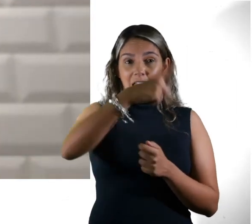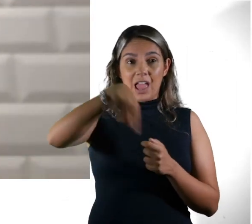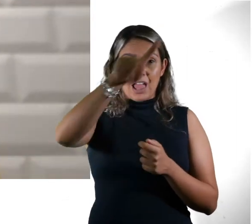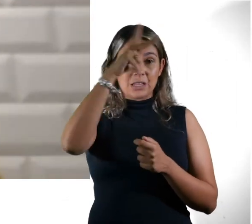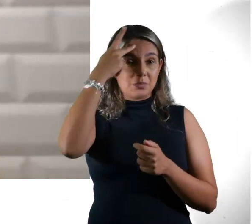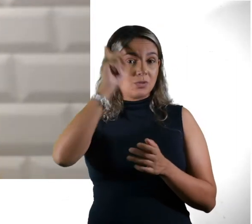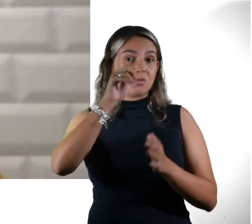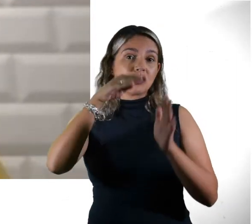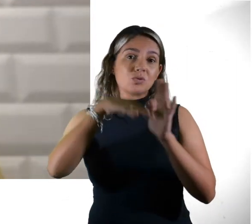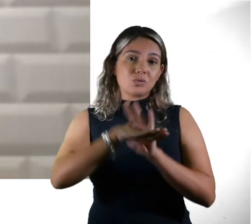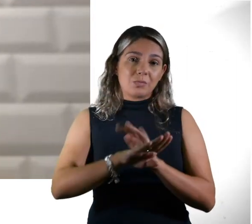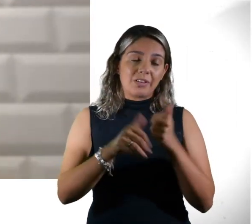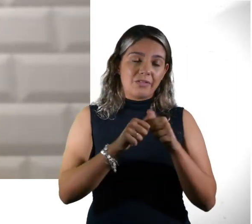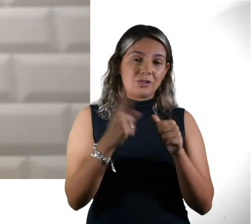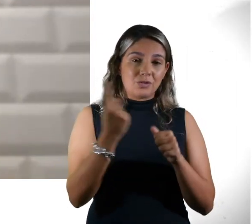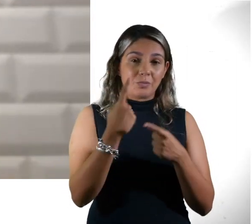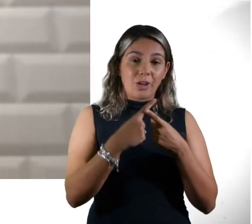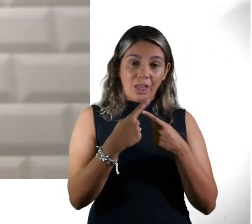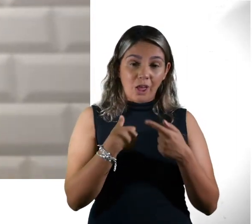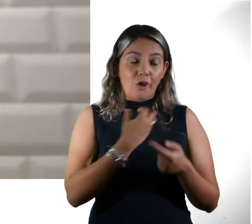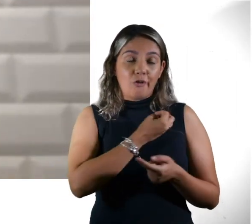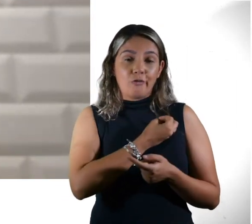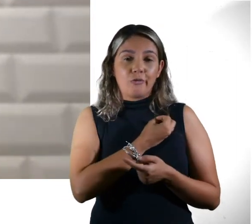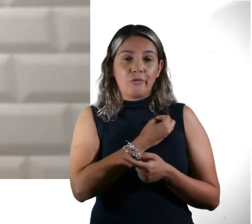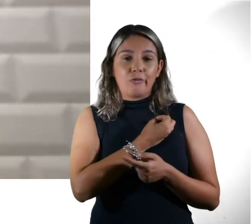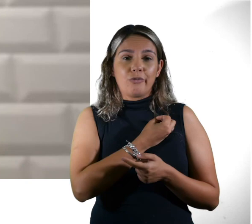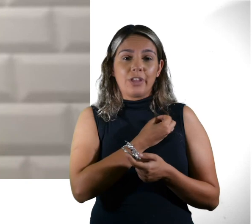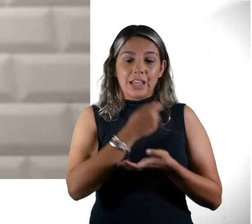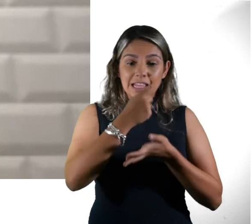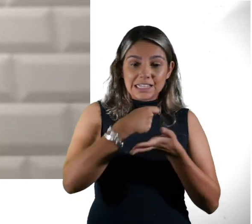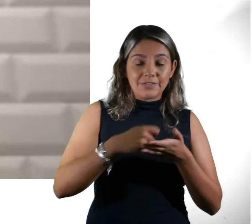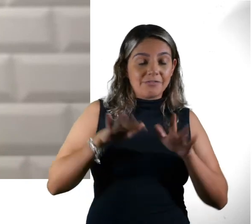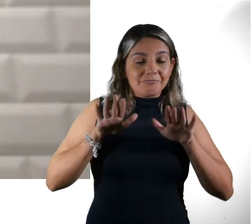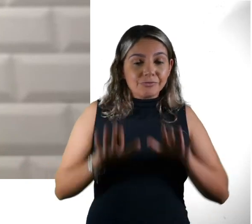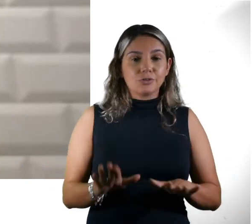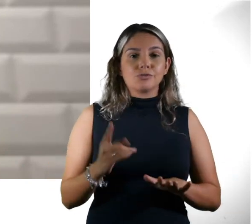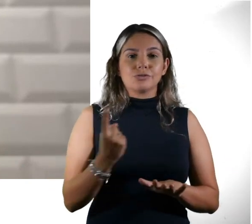pessoas, porque para um escritor que vive nessa situação quando está a escrever,